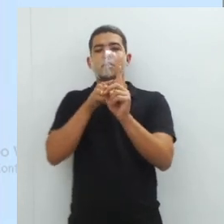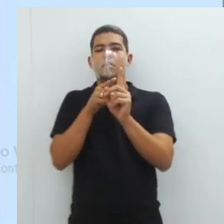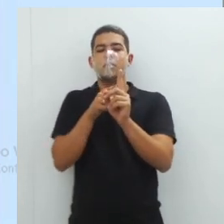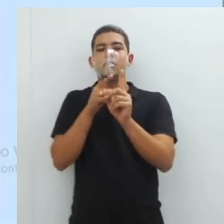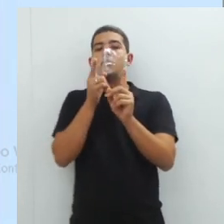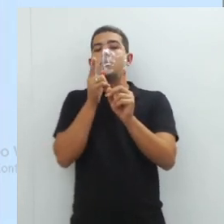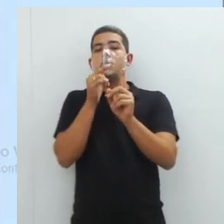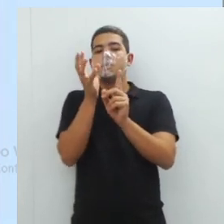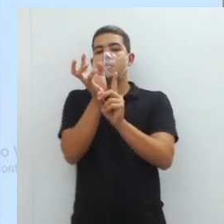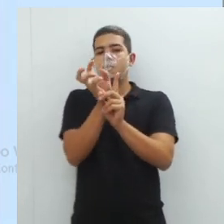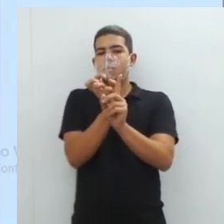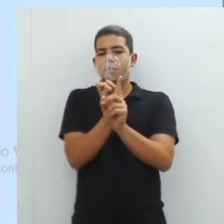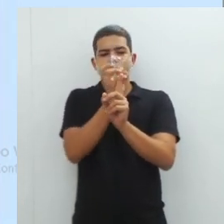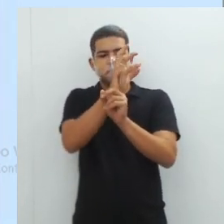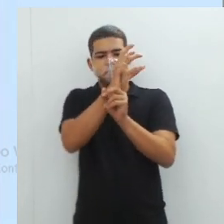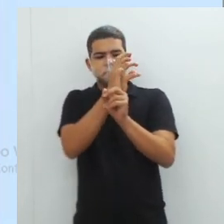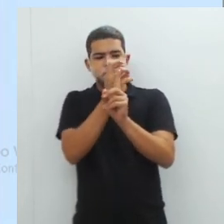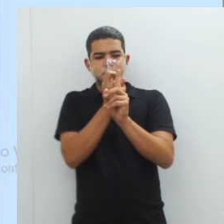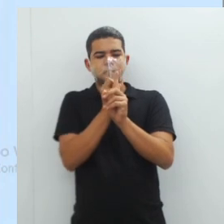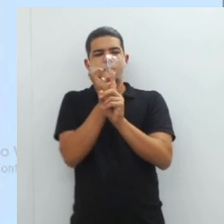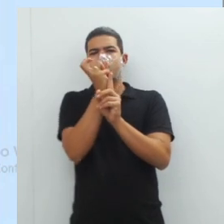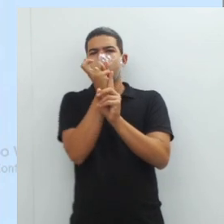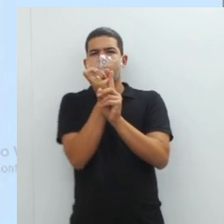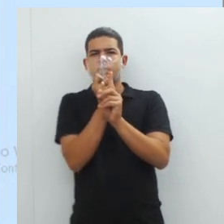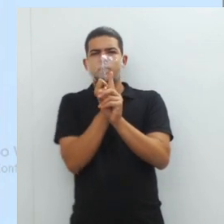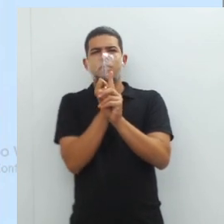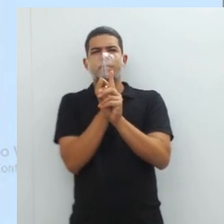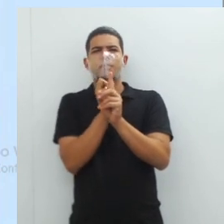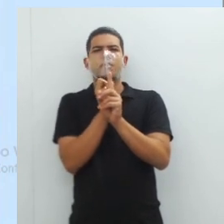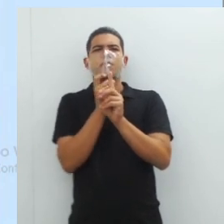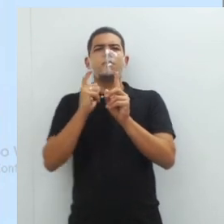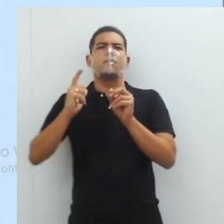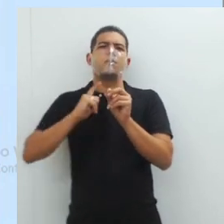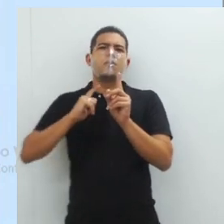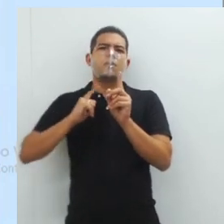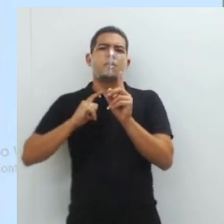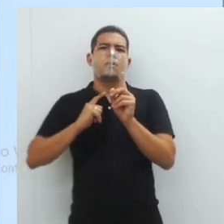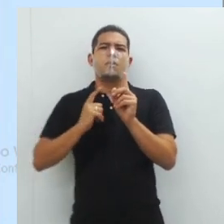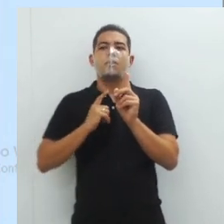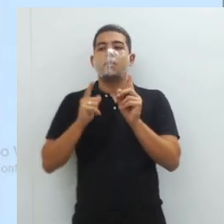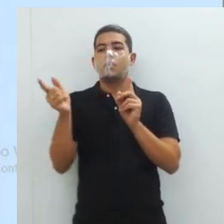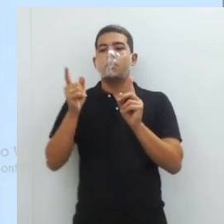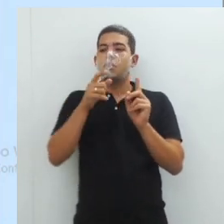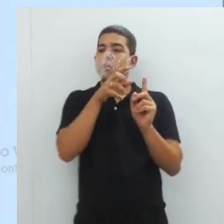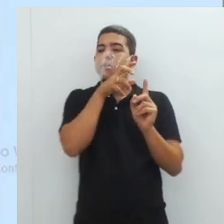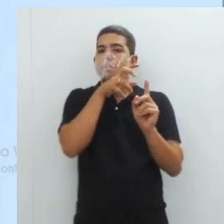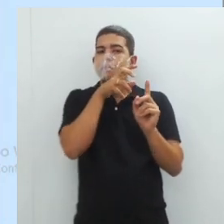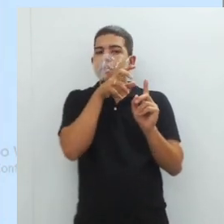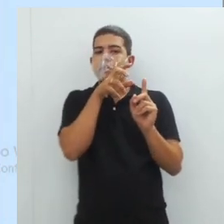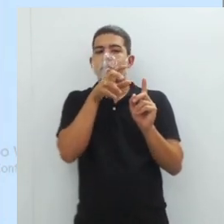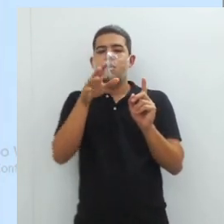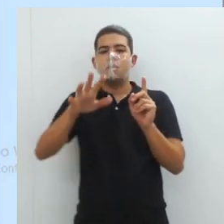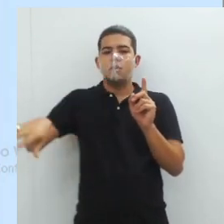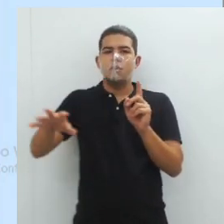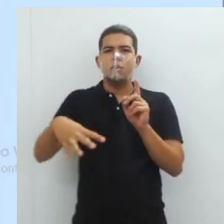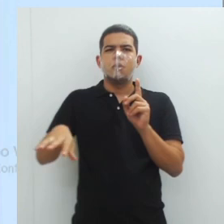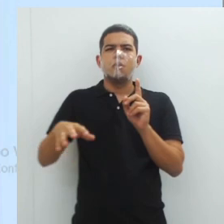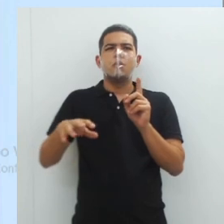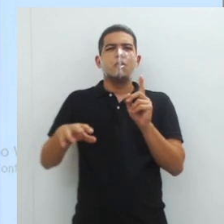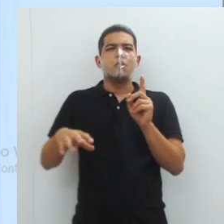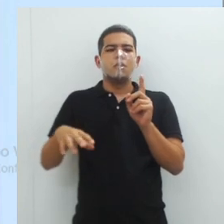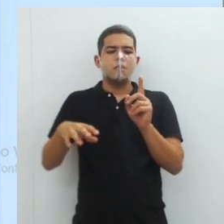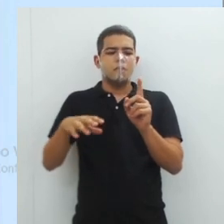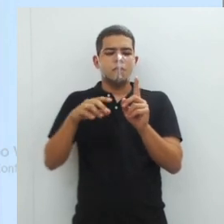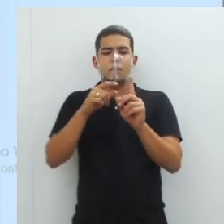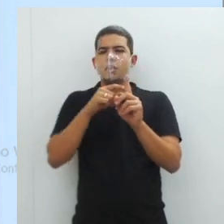caules, eles acabam pondo em risco como uma fonte de alimento e água para animais em período seco. Os espinhos entram como uma forma também